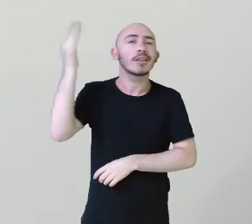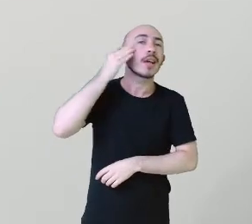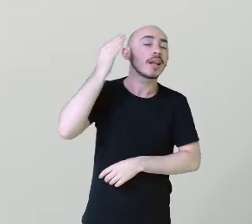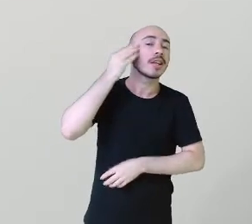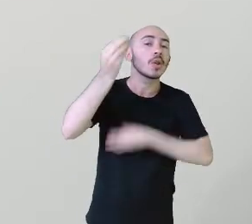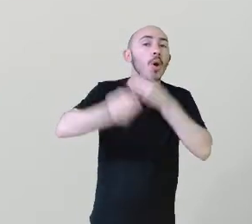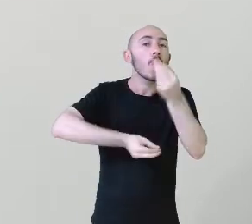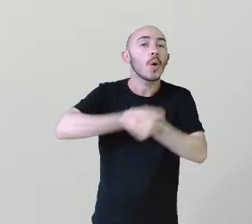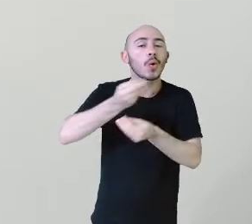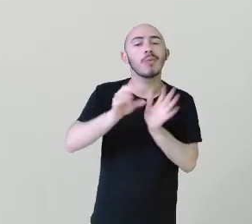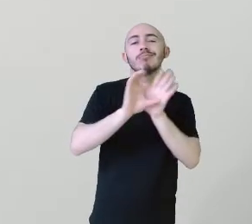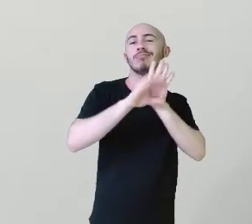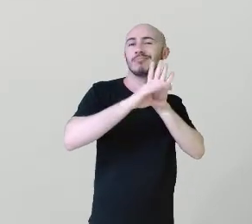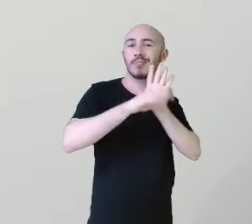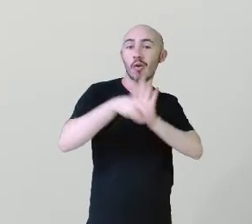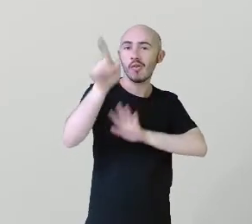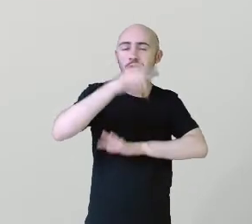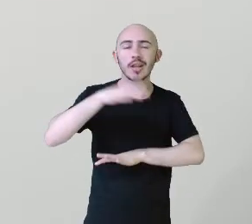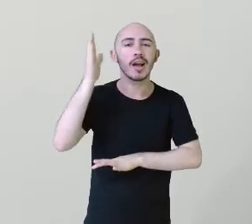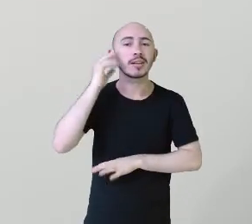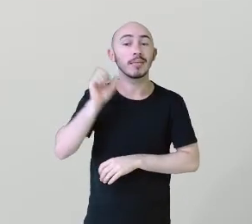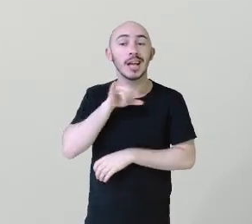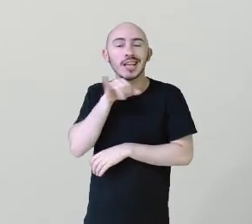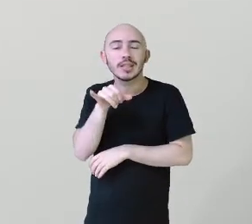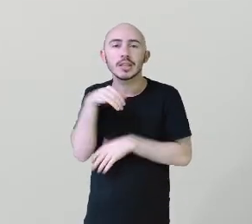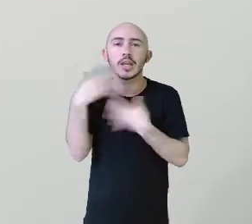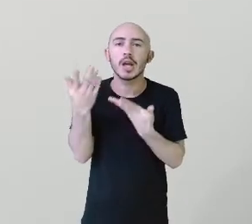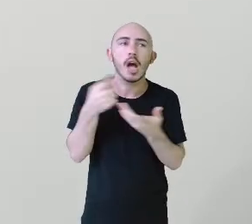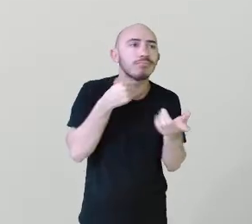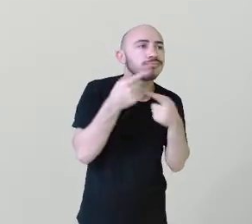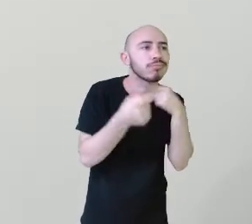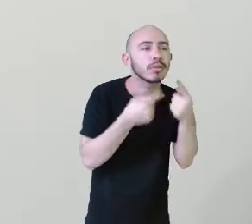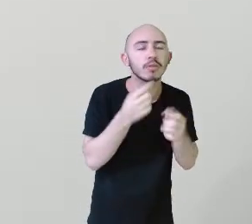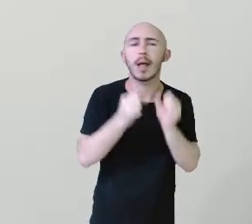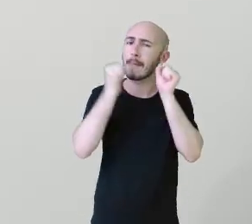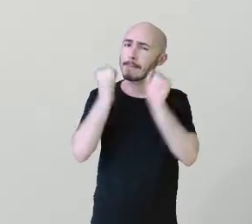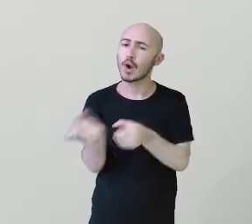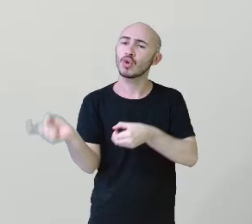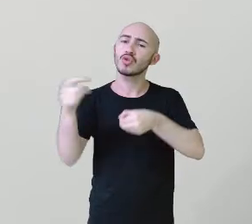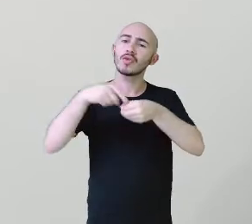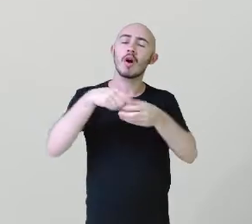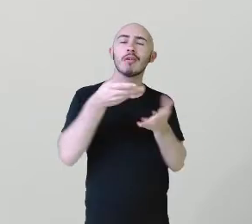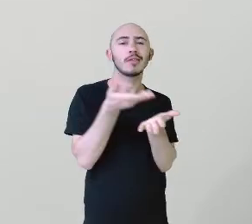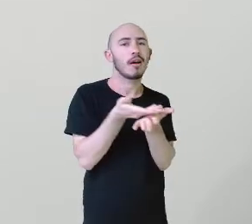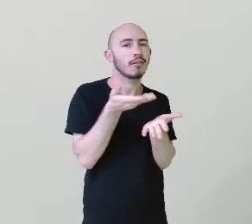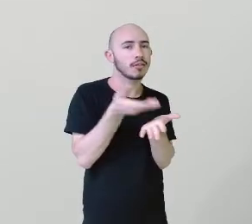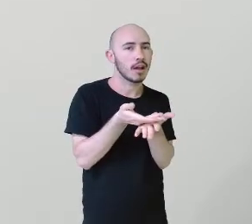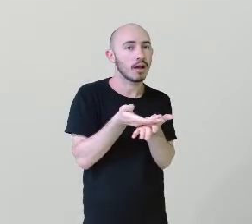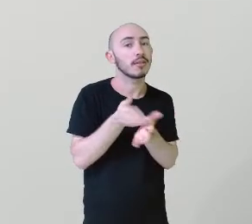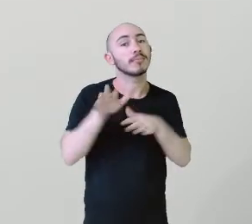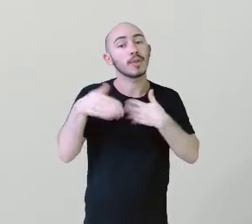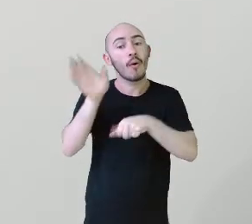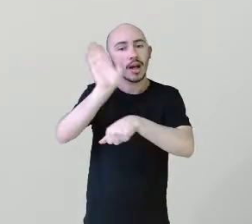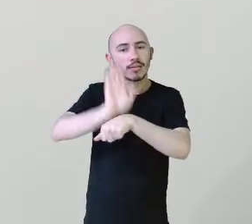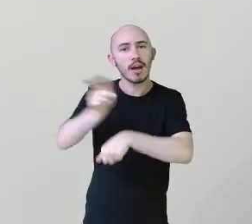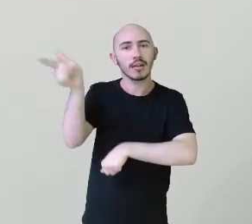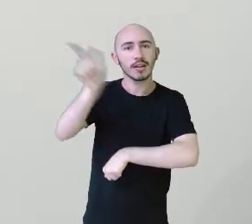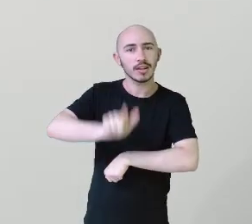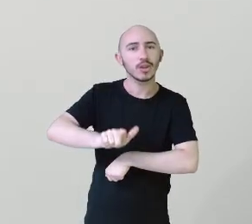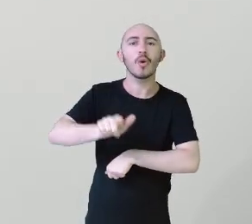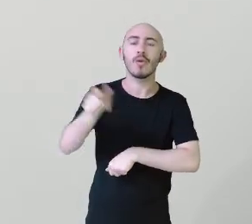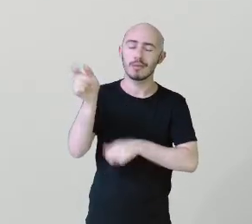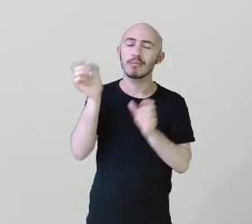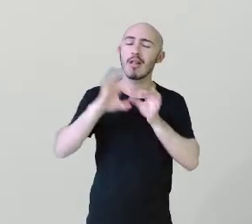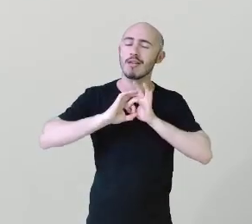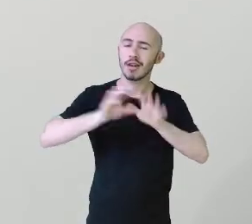este conceito. E já sabem, se ficou alguma coisa aí sem entender, volta lá na aula. À tarde tem reprise e também vai